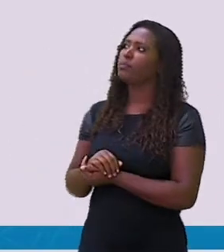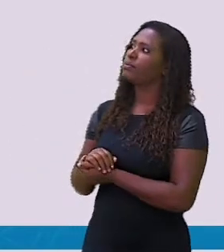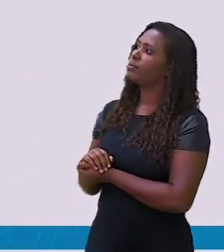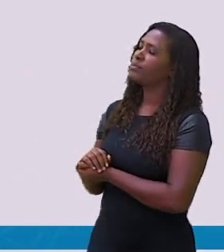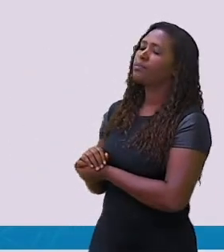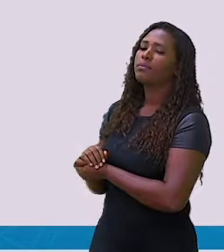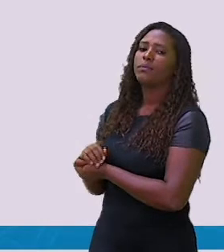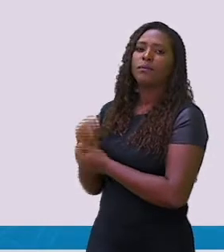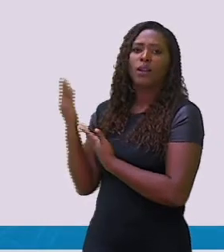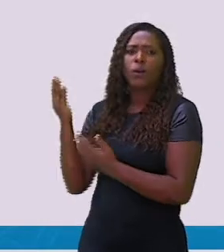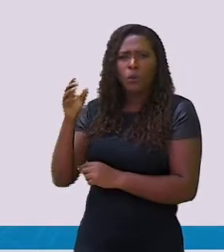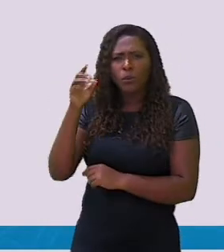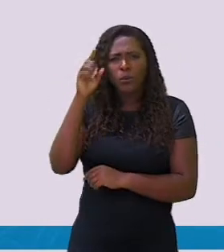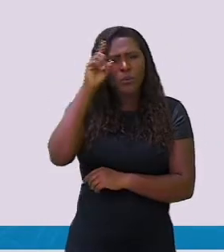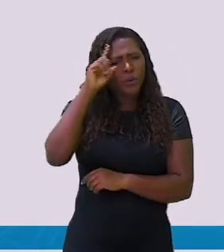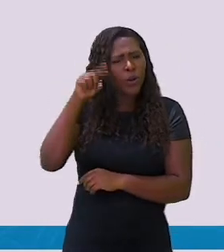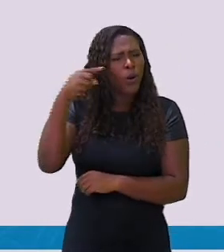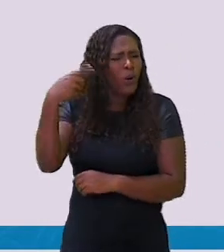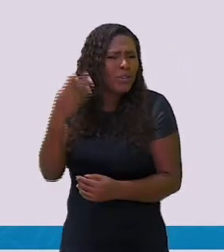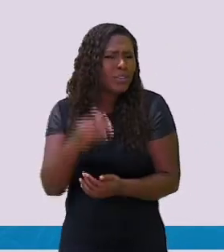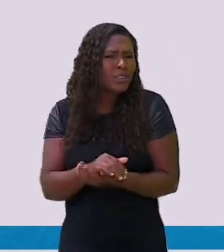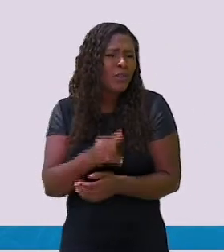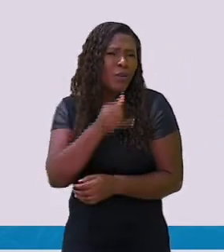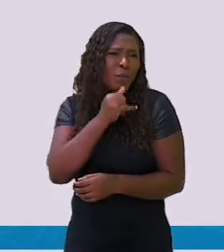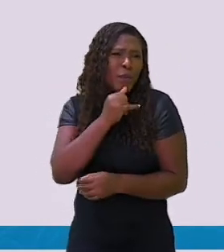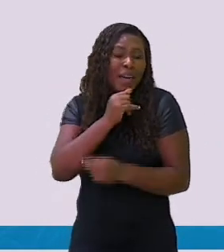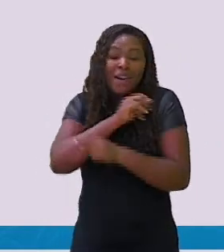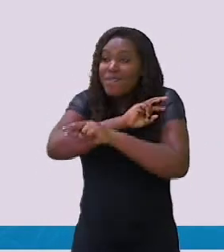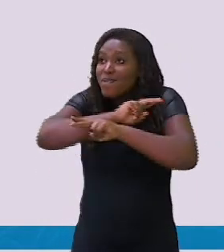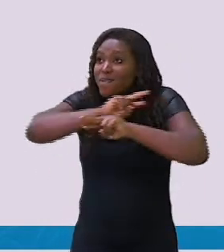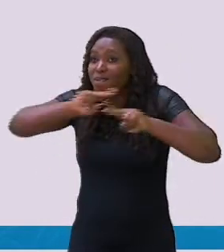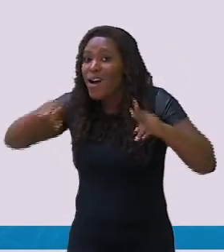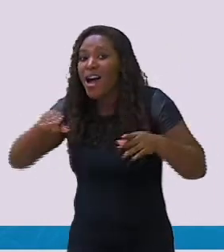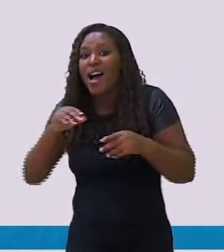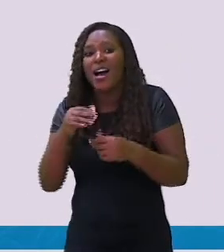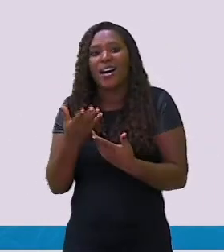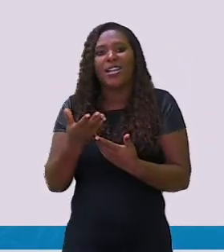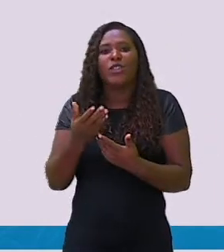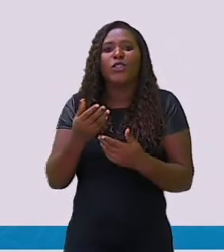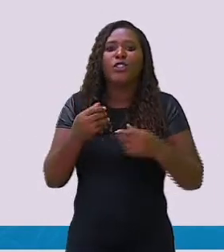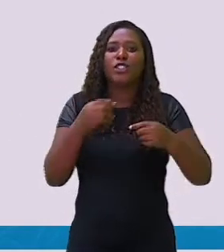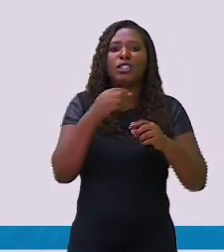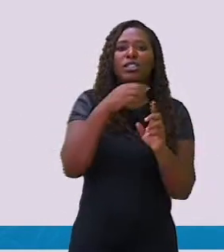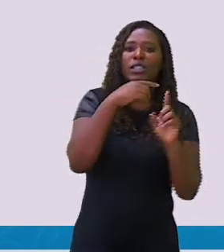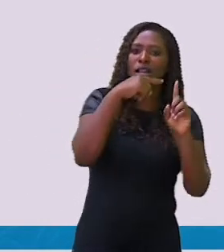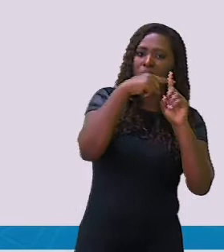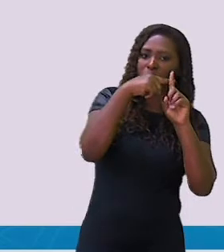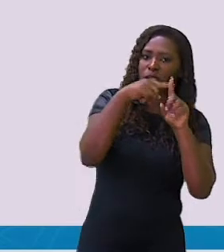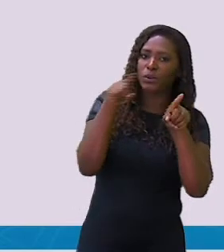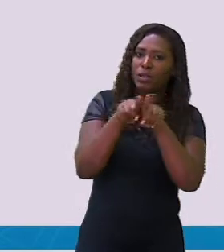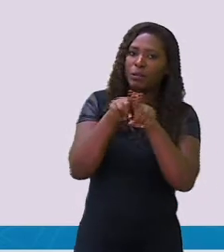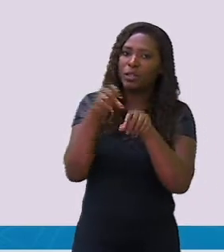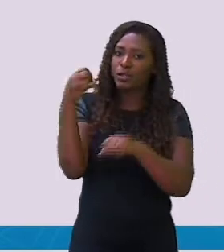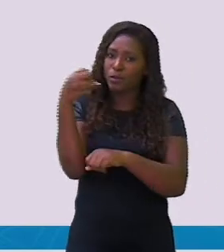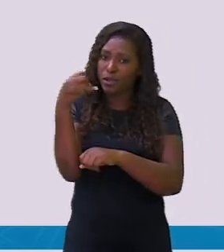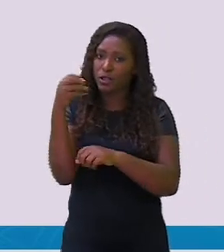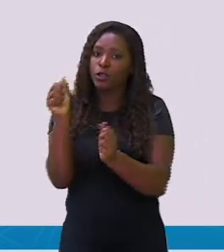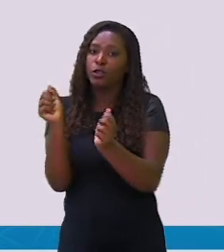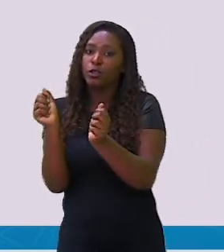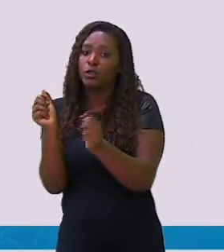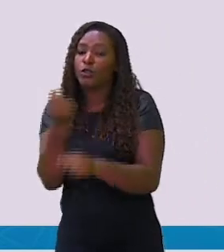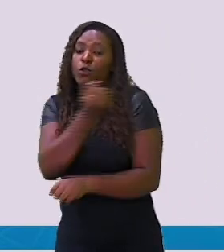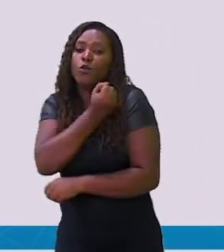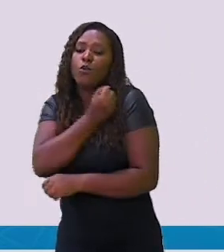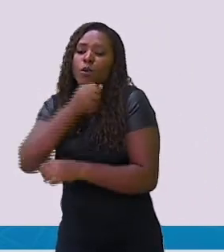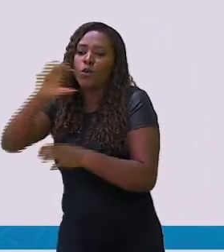e no nosso cotidiano observamos vários exemplos de adição e subtração de números racionais